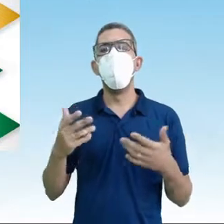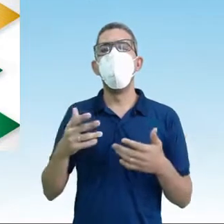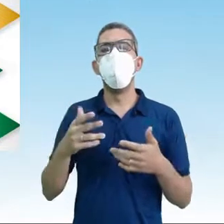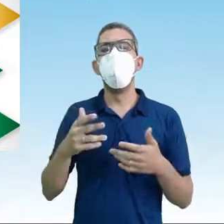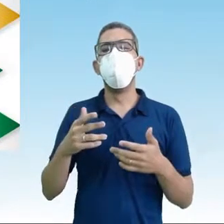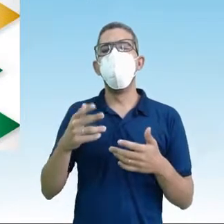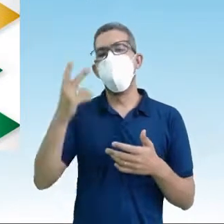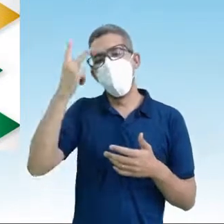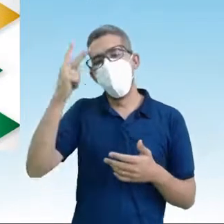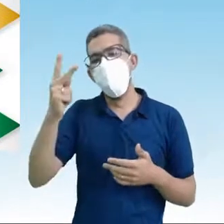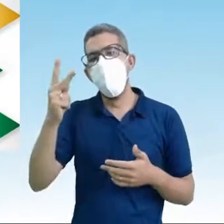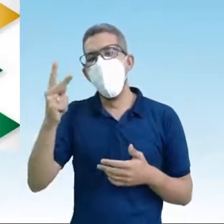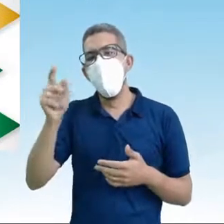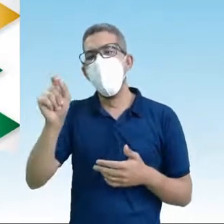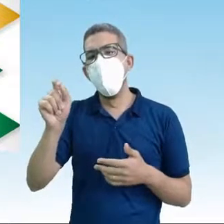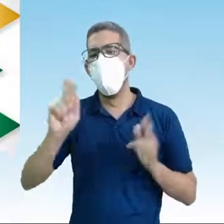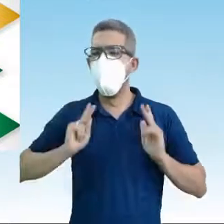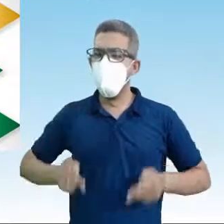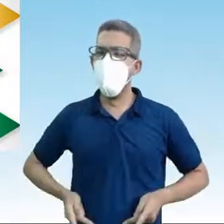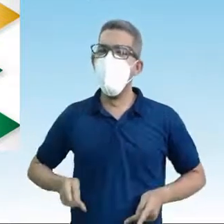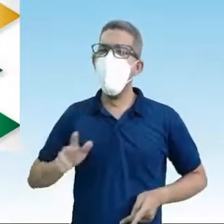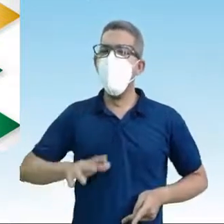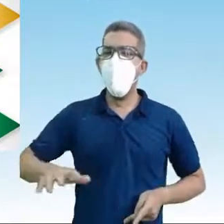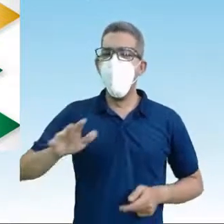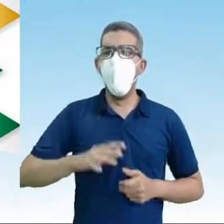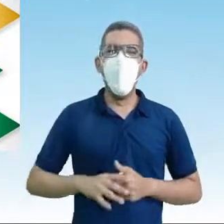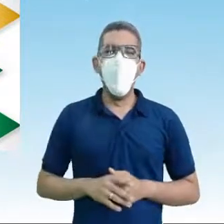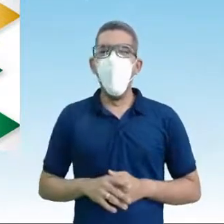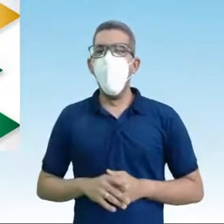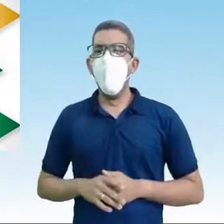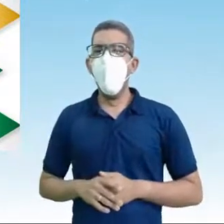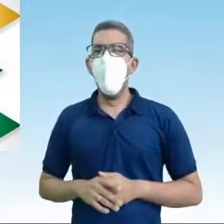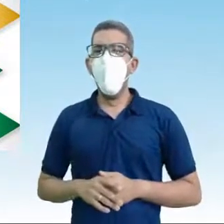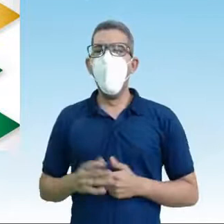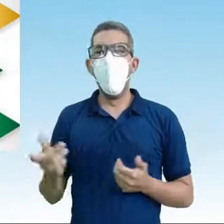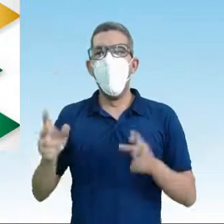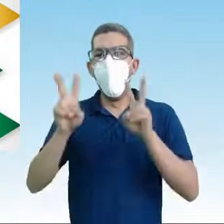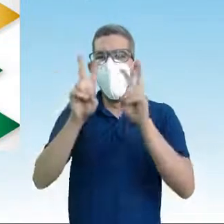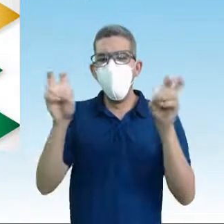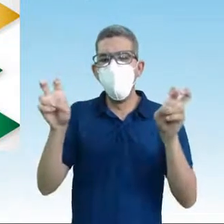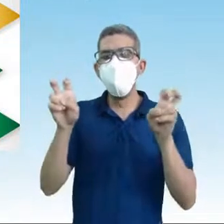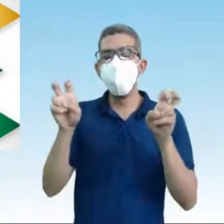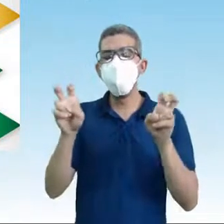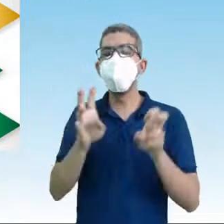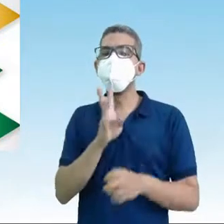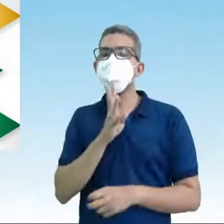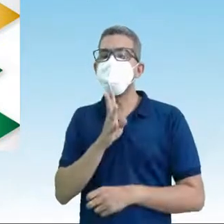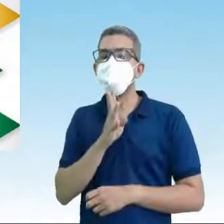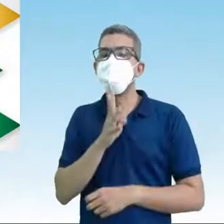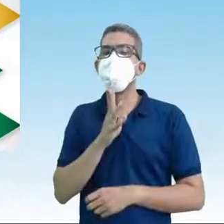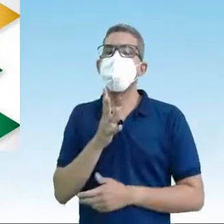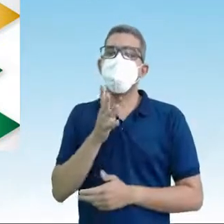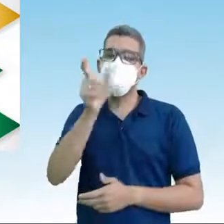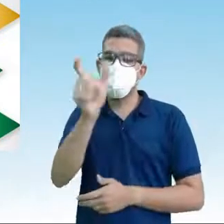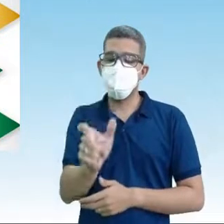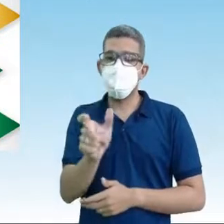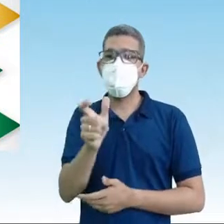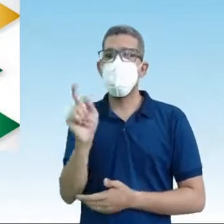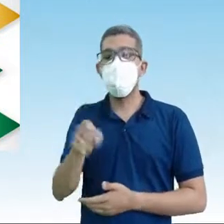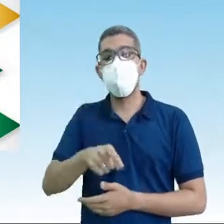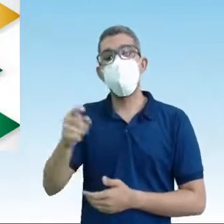as populações. O reconhecimento acadêmico do tema, ele é fundamental para